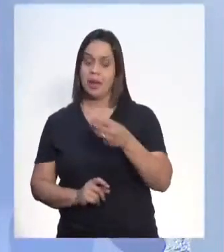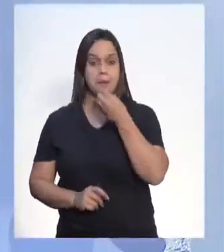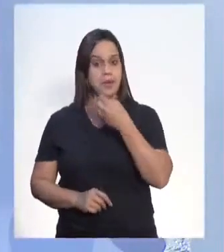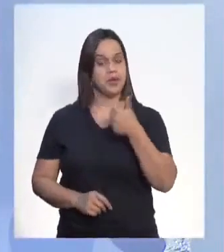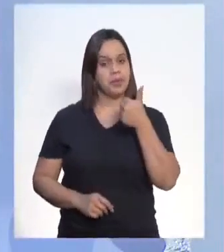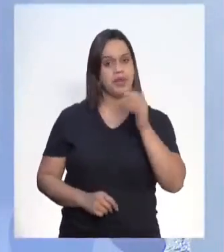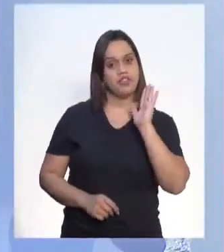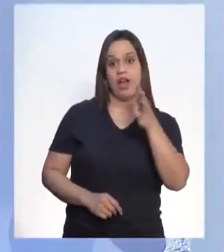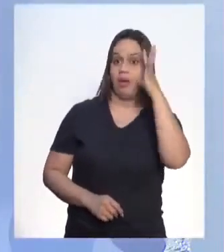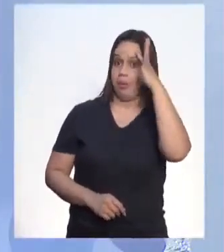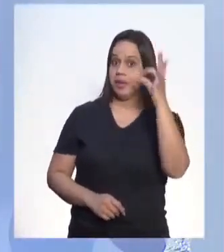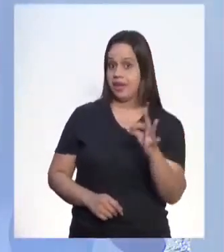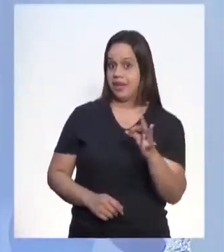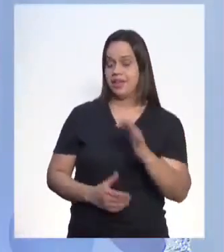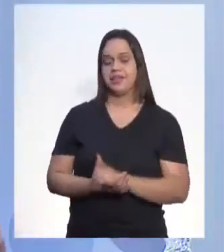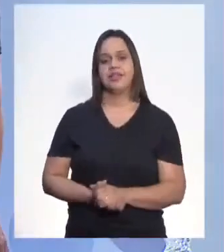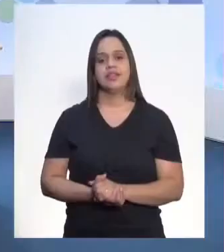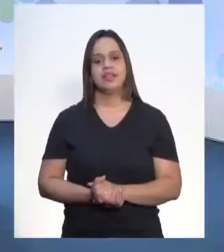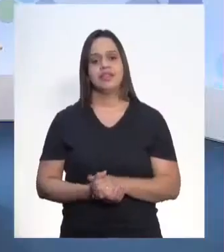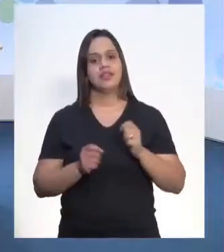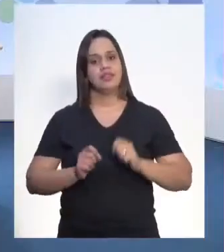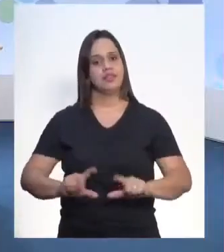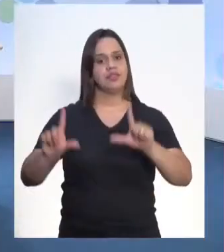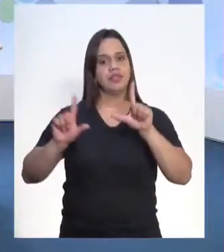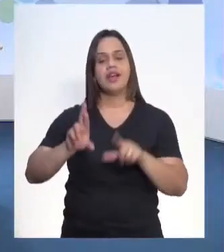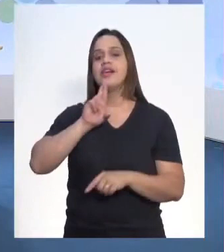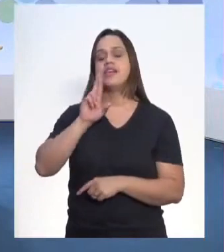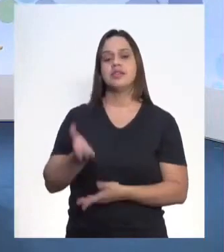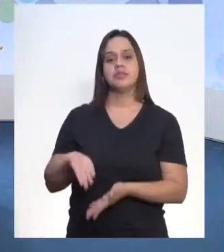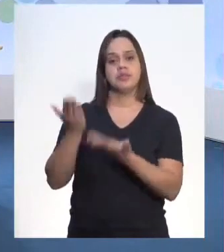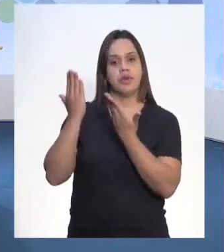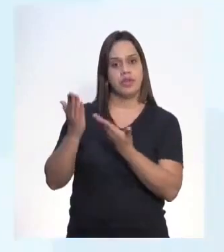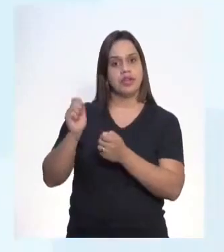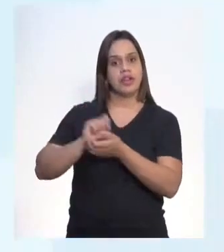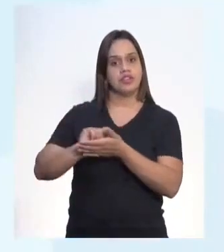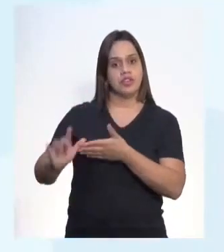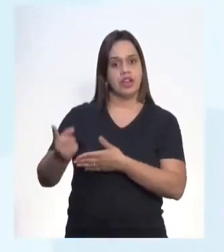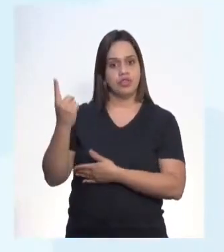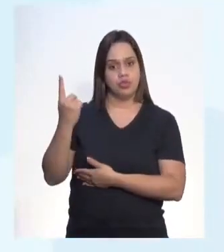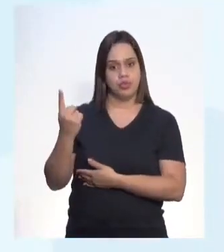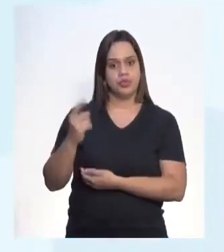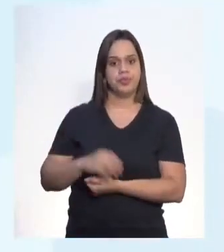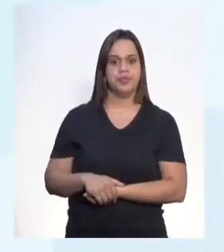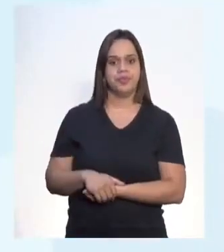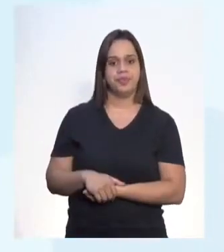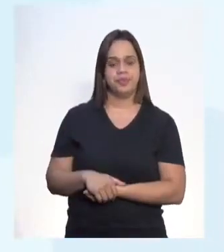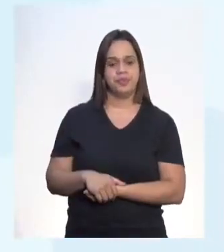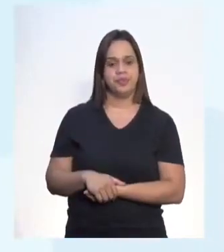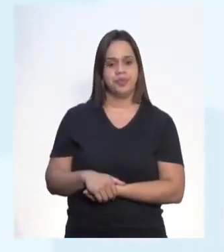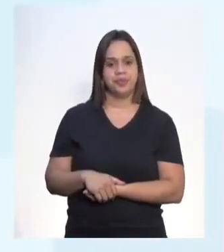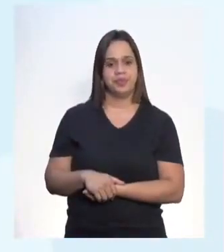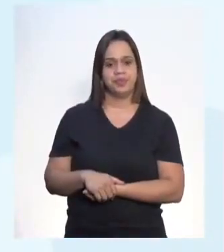vocês entenderam? Aqui está a resolução da atividade 1 para vocês.